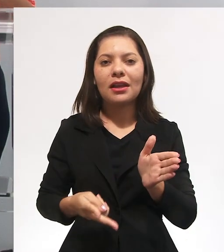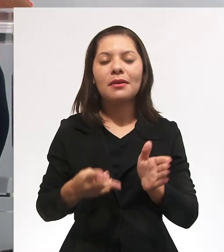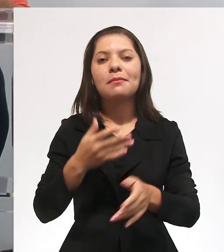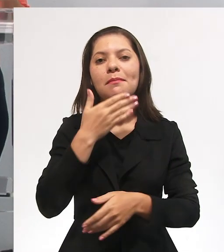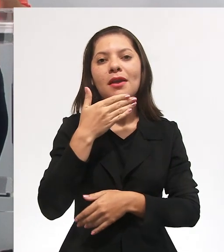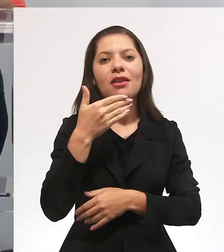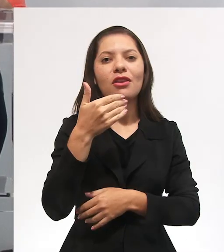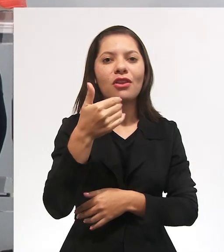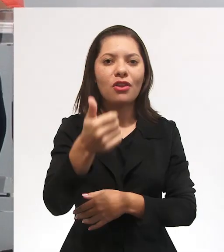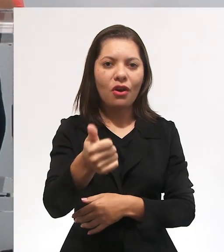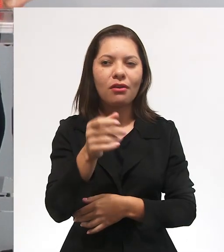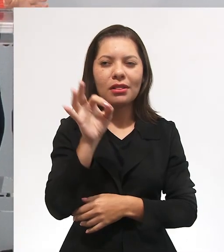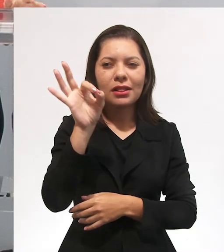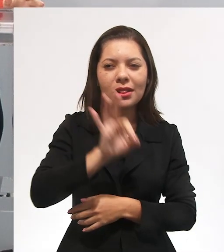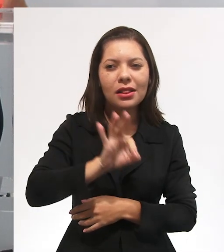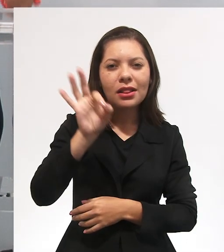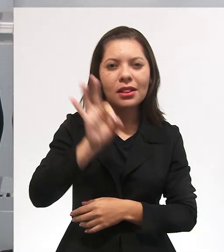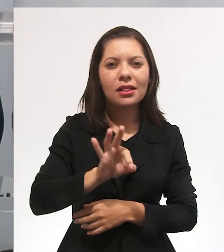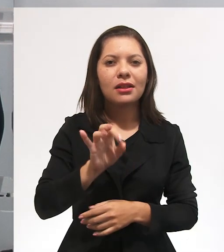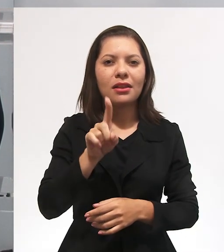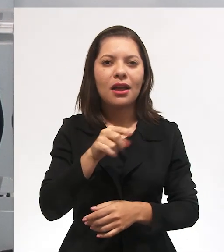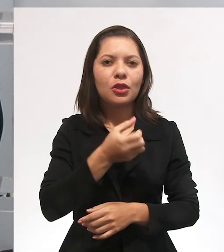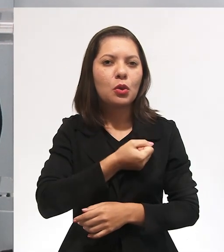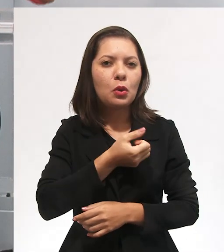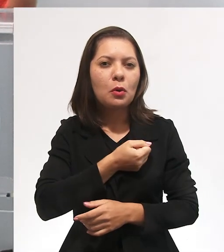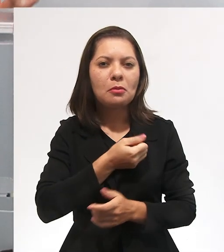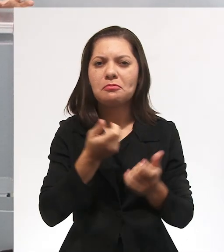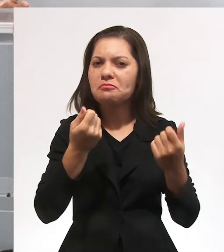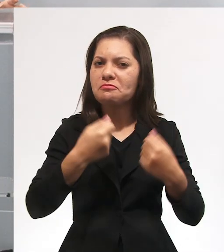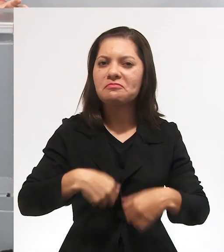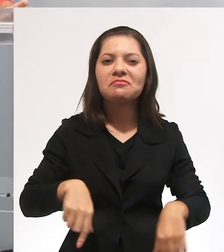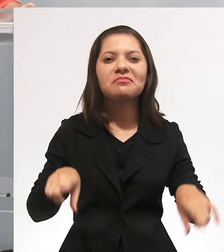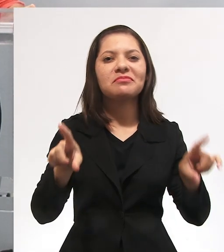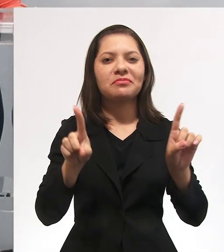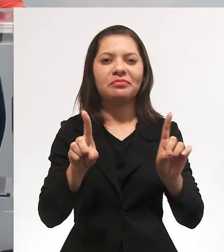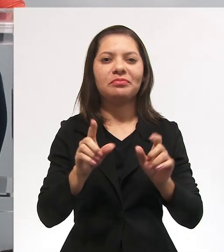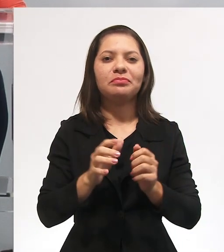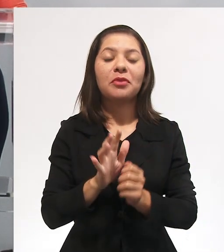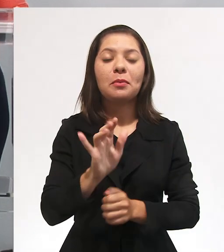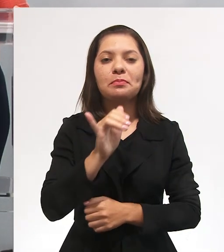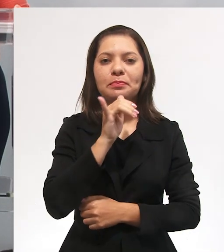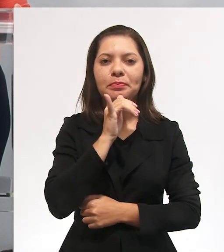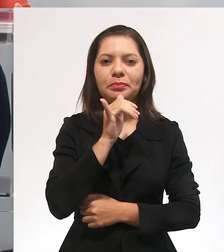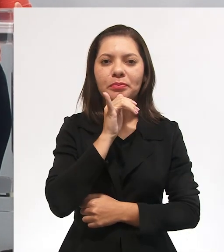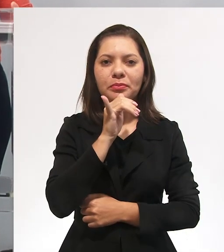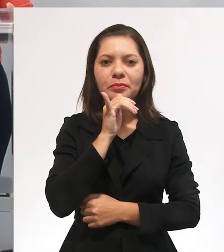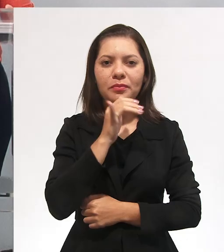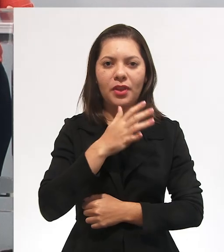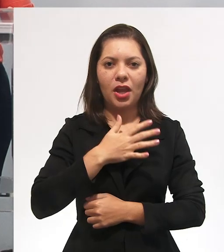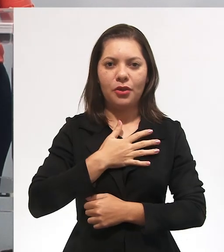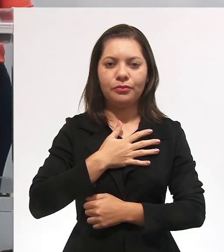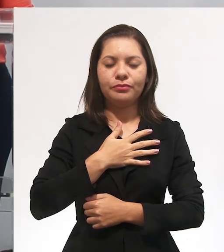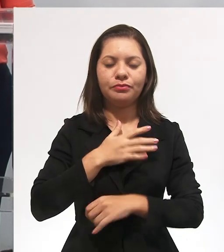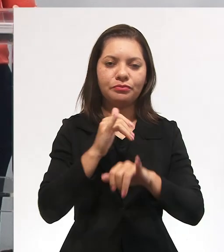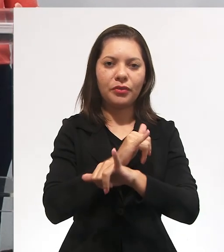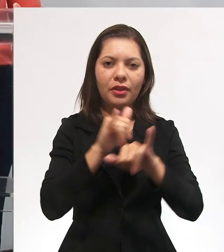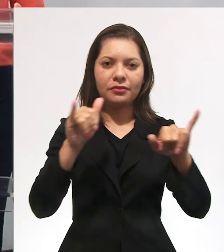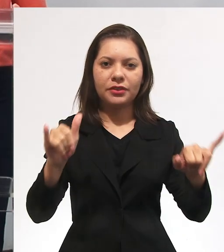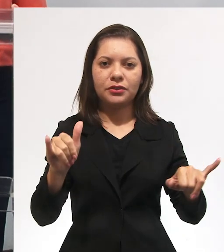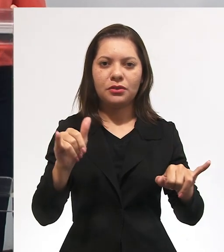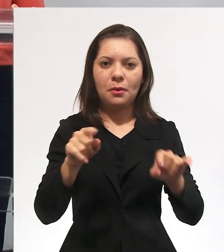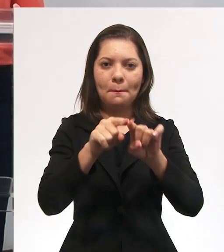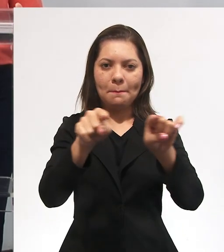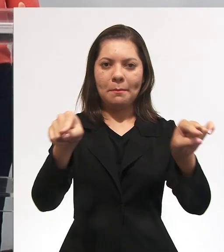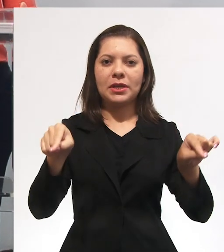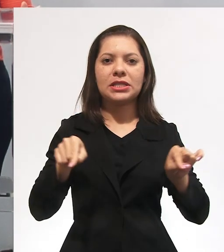melhor, sem precisar saber os valores, tá? Como, por exemplo, se eu disser que em uma sala